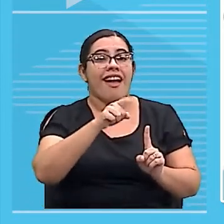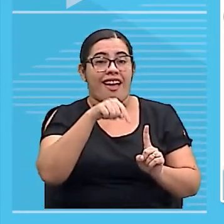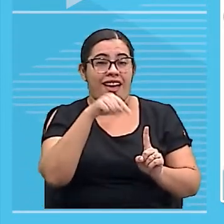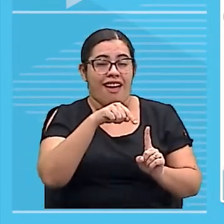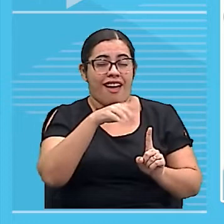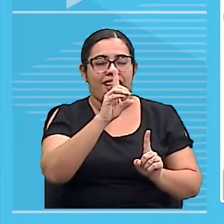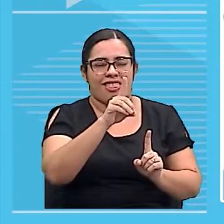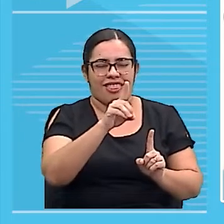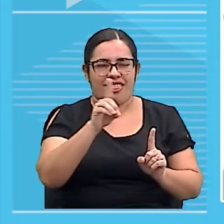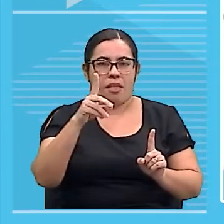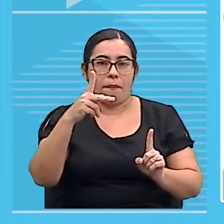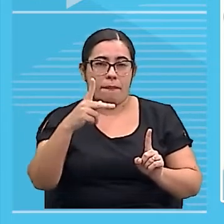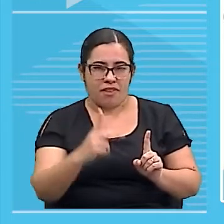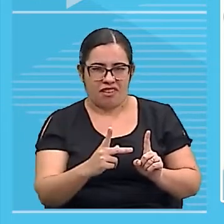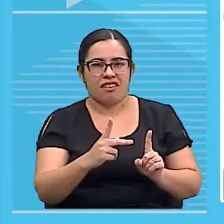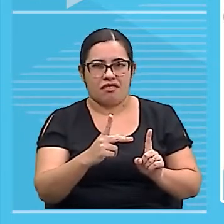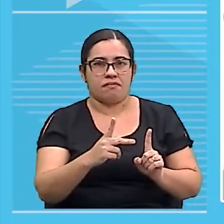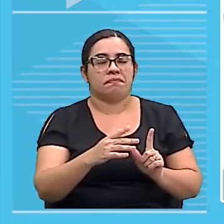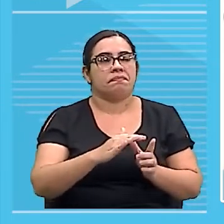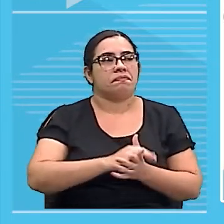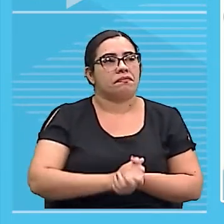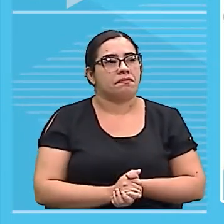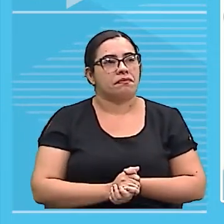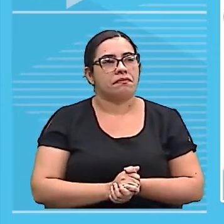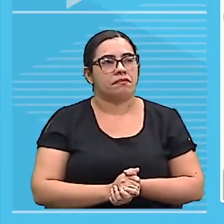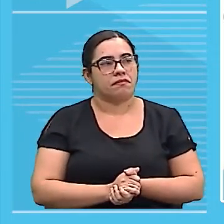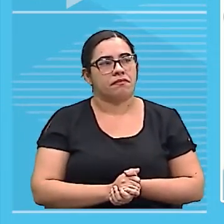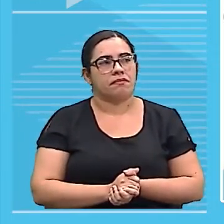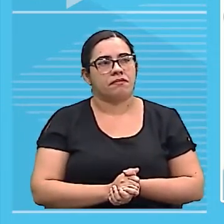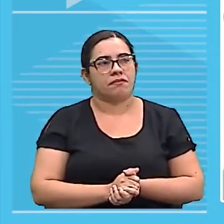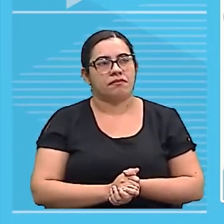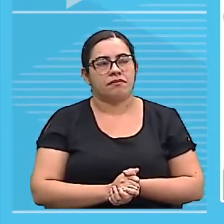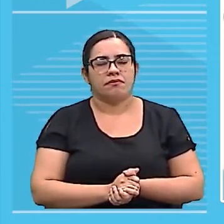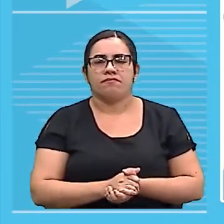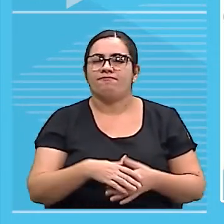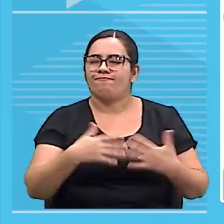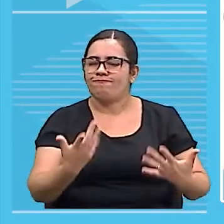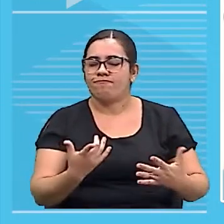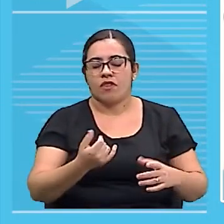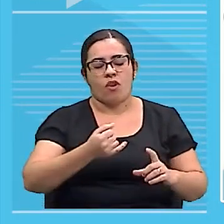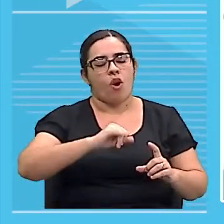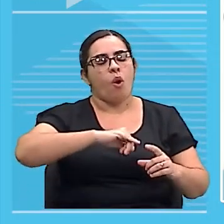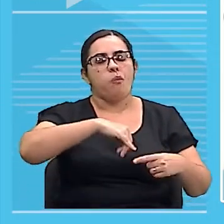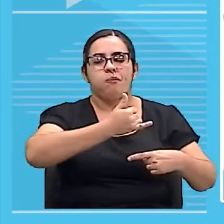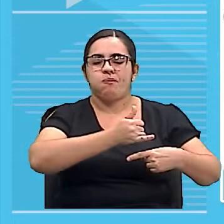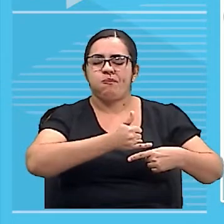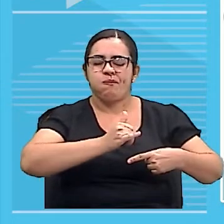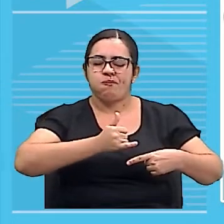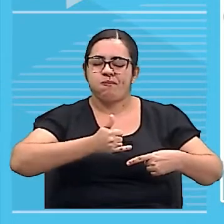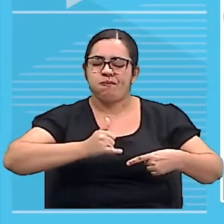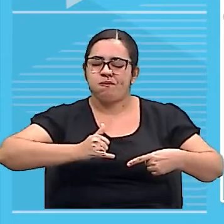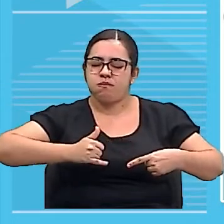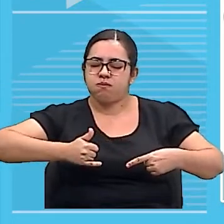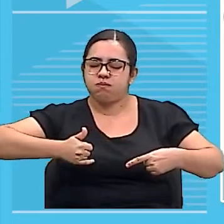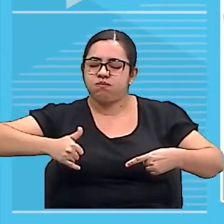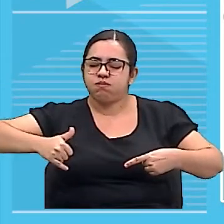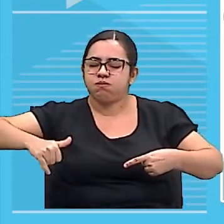ddp vai passar por todo o circuito